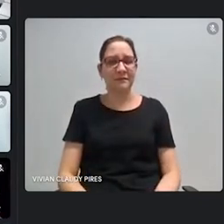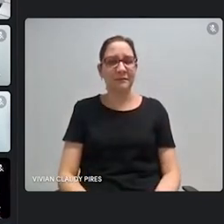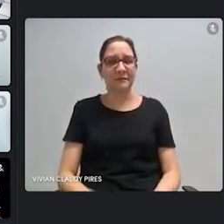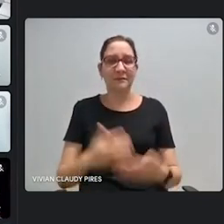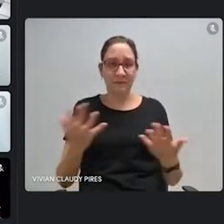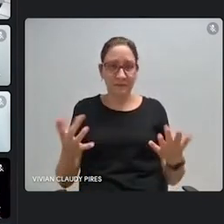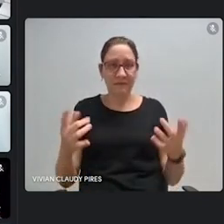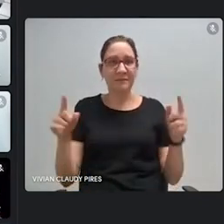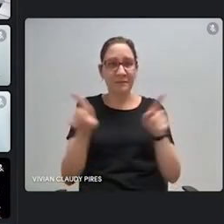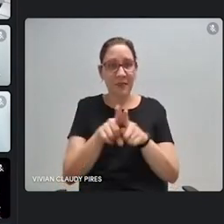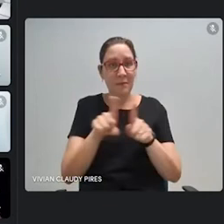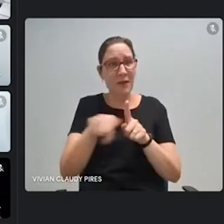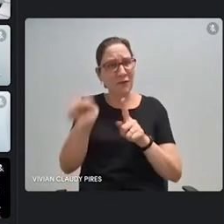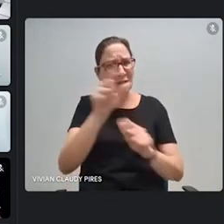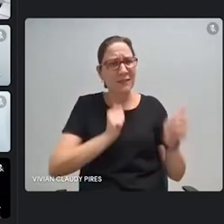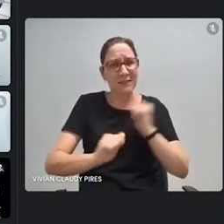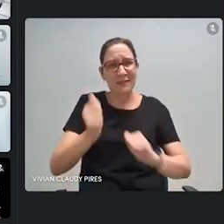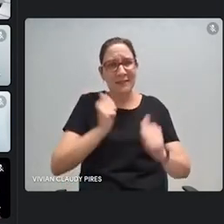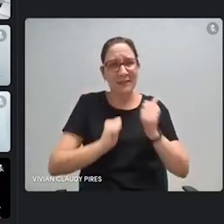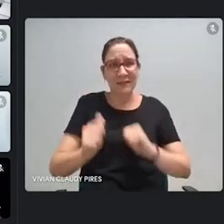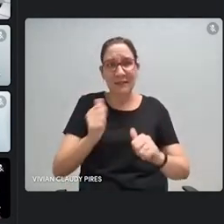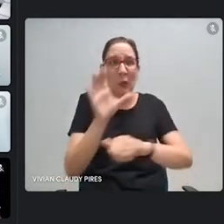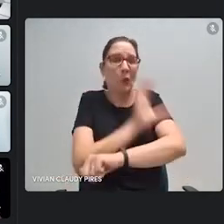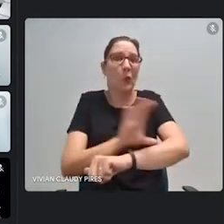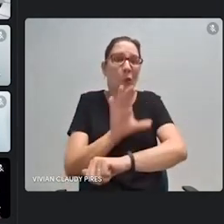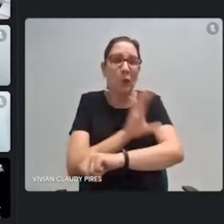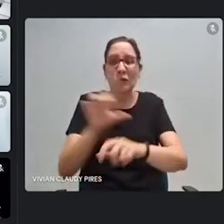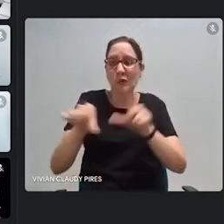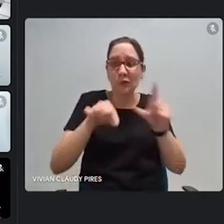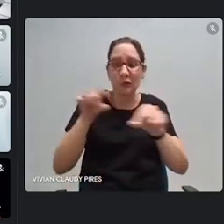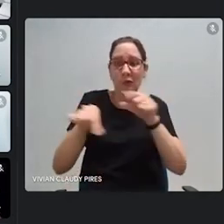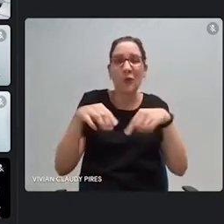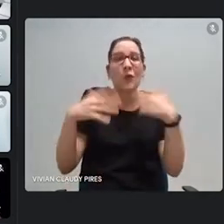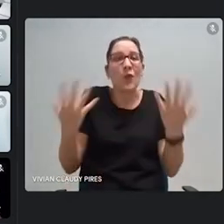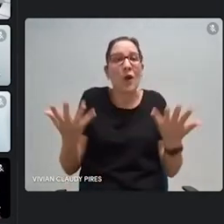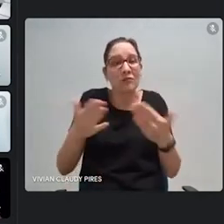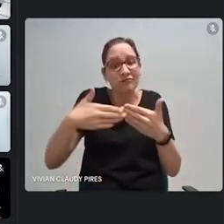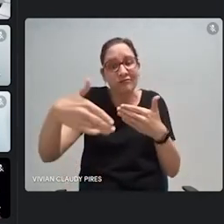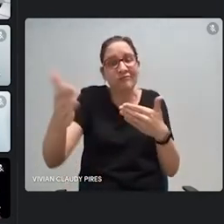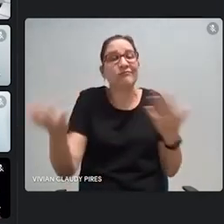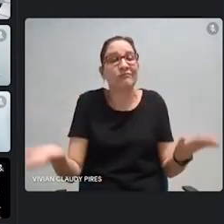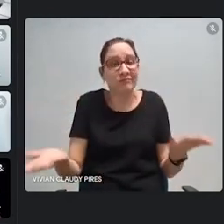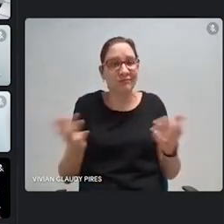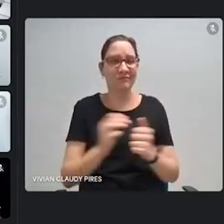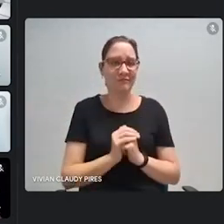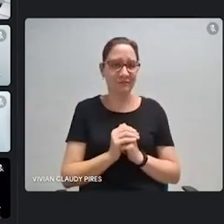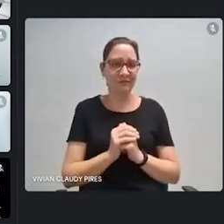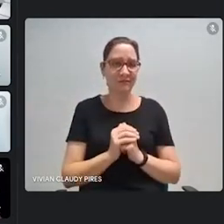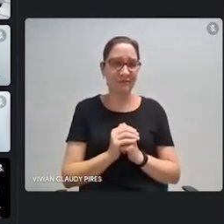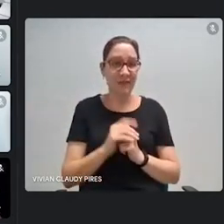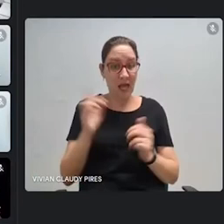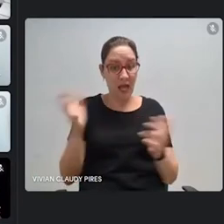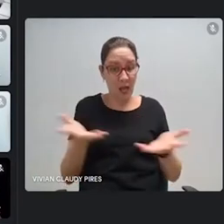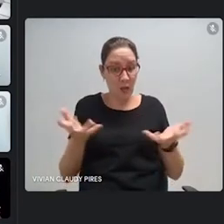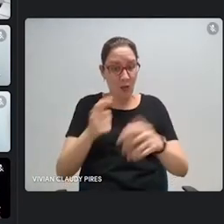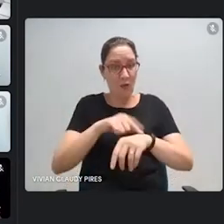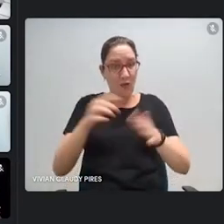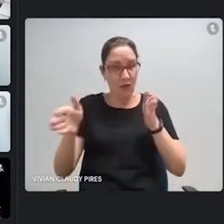relação às expectativas de vocês sobre os cursos que vocês estão escolhendo ou estão por escolher. Este é um momento de